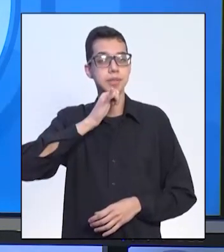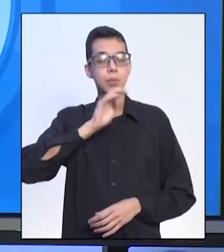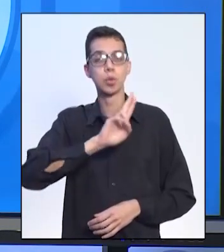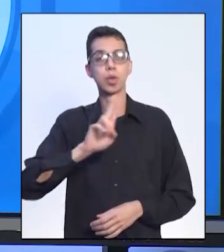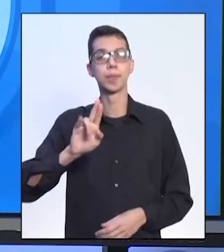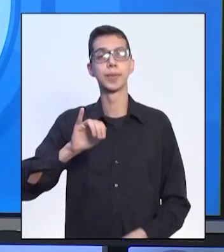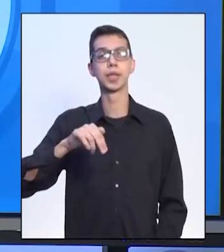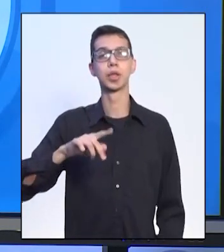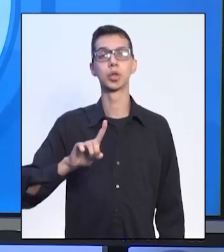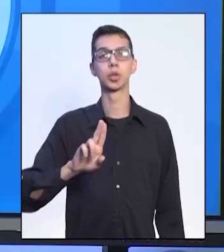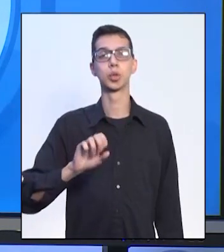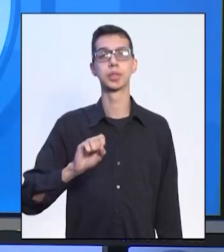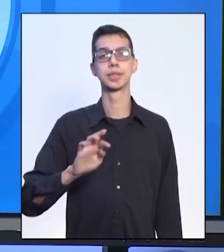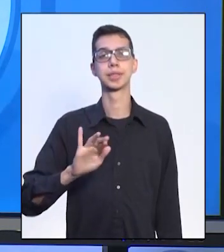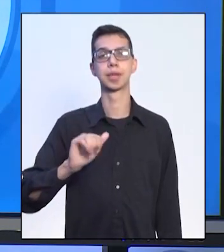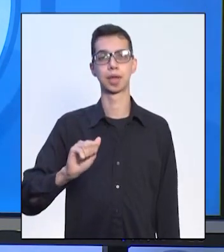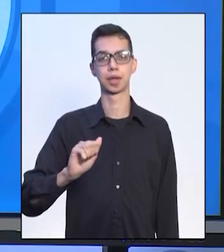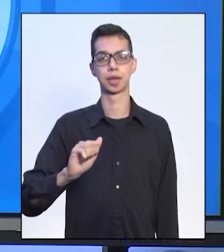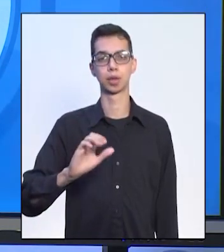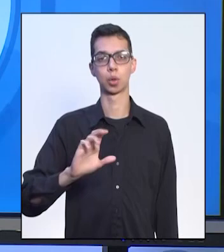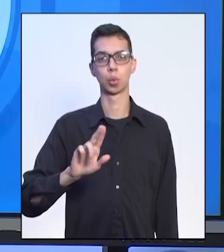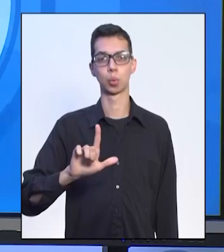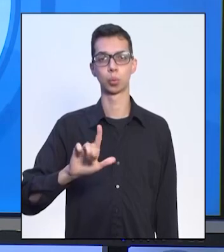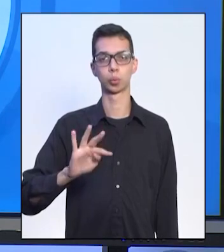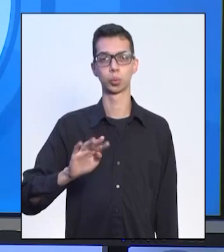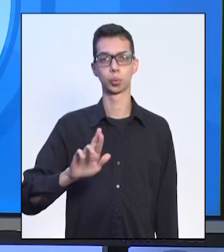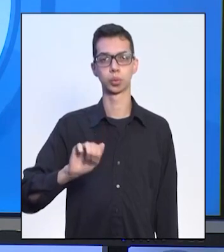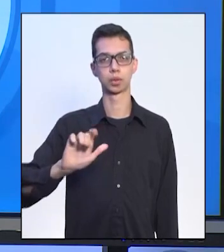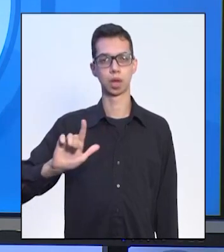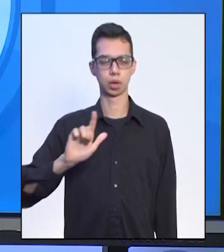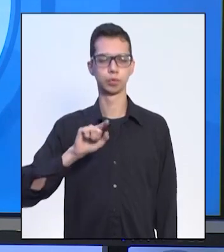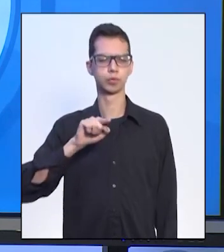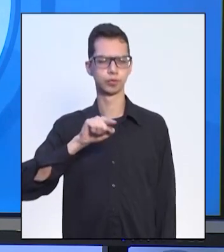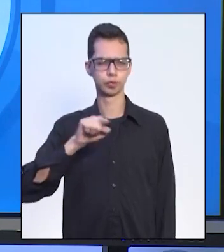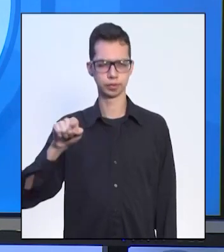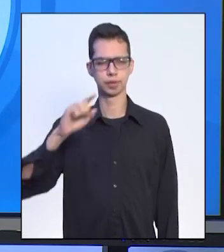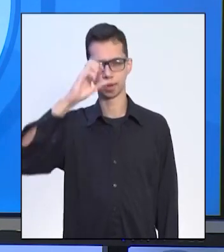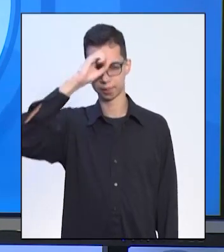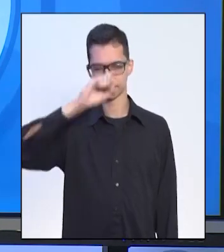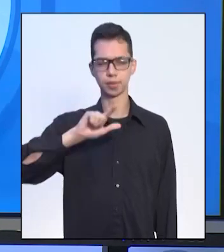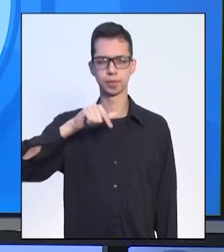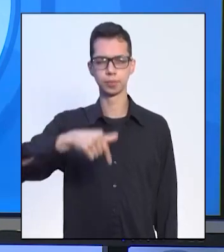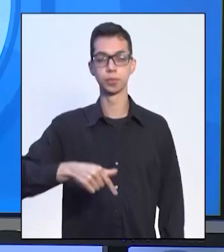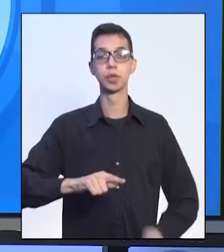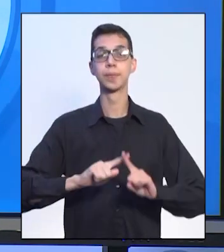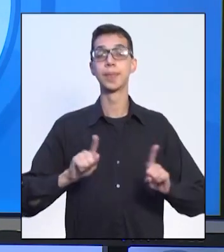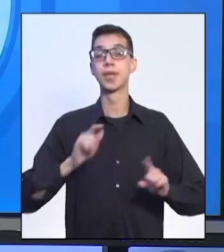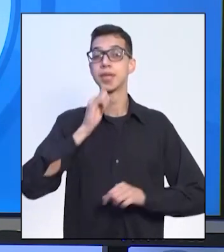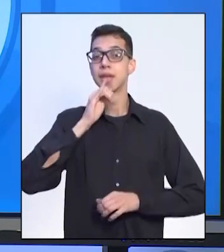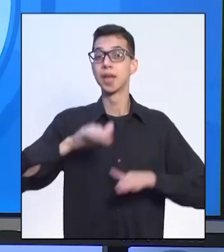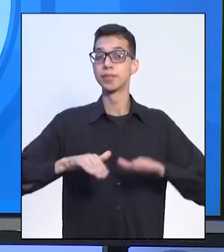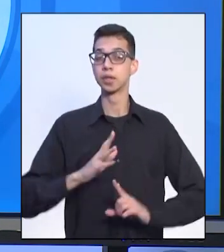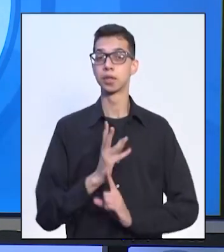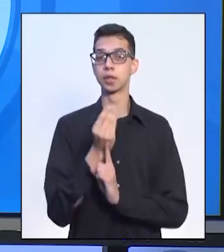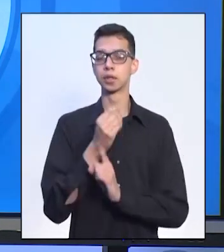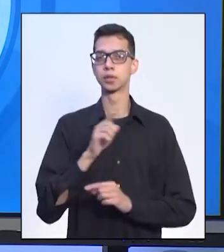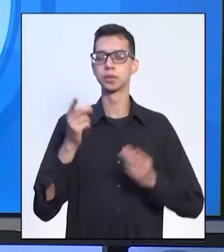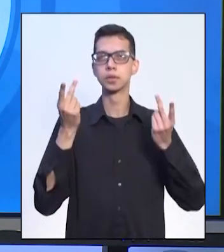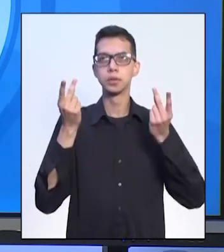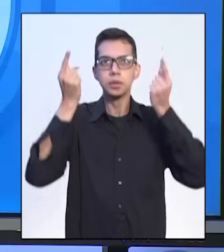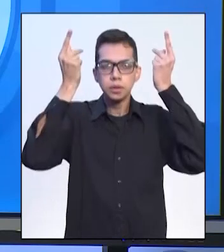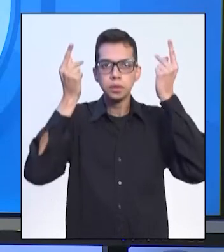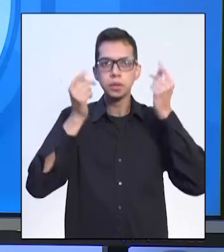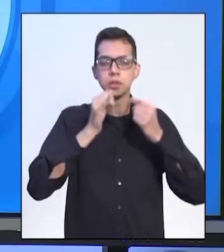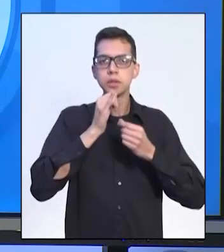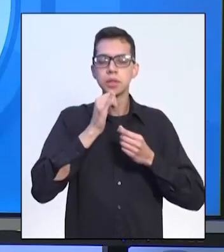médio, mas muitas vezes a arte nos dá uns insights, nos dá umas percepções de que, olha, para olhar isso na